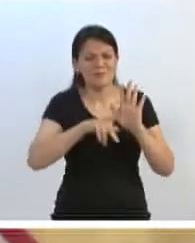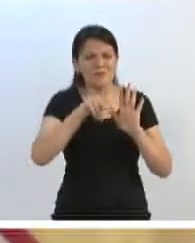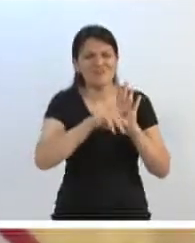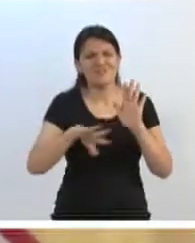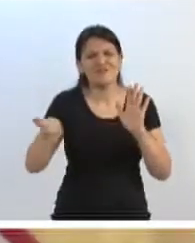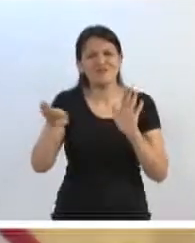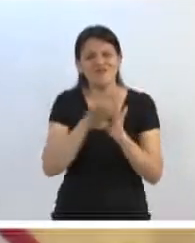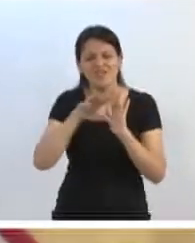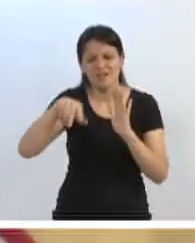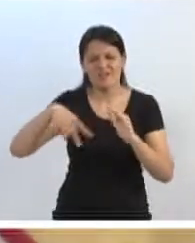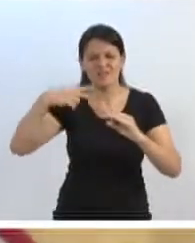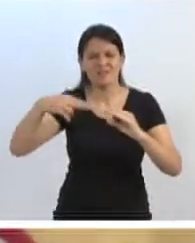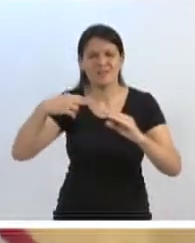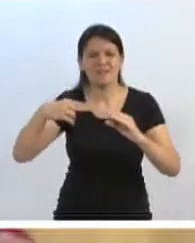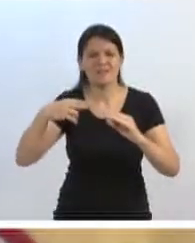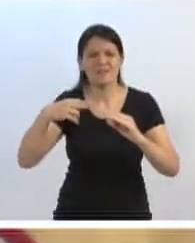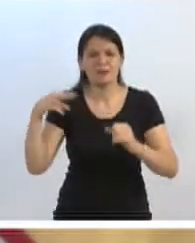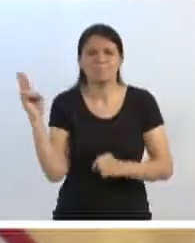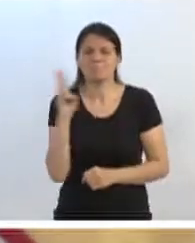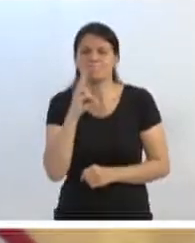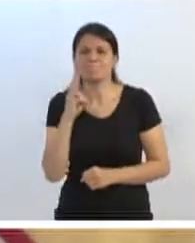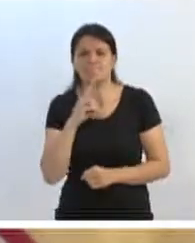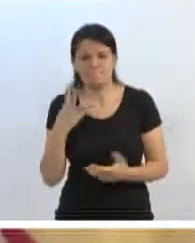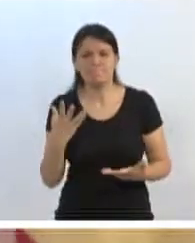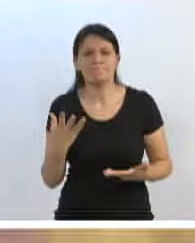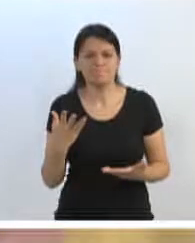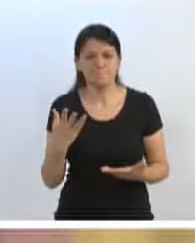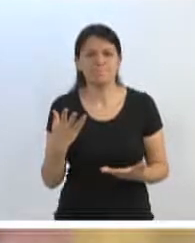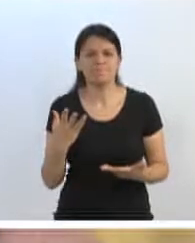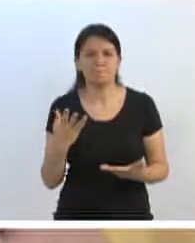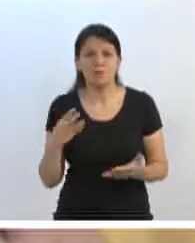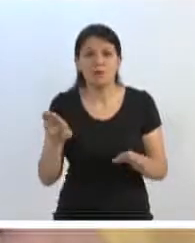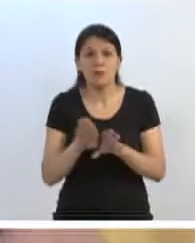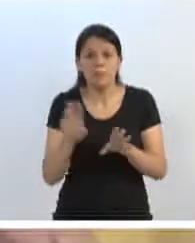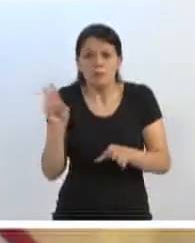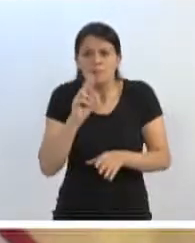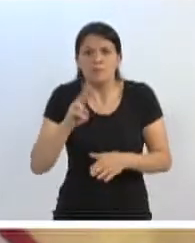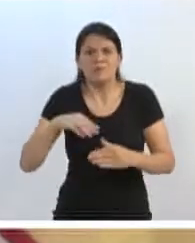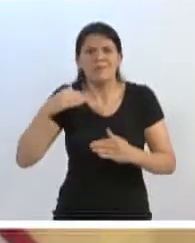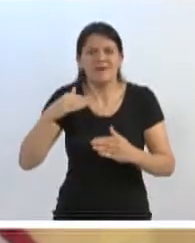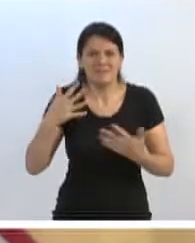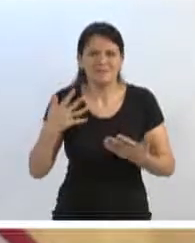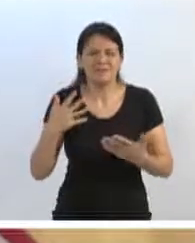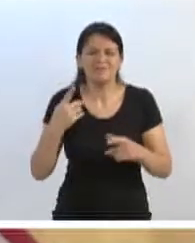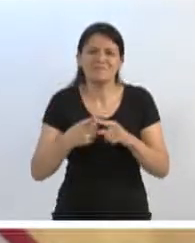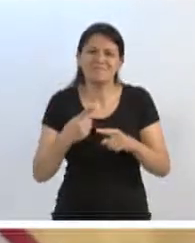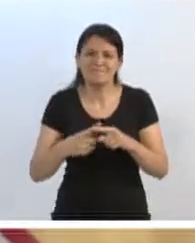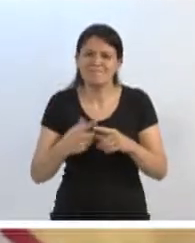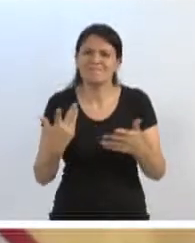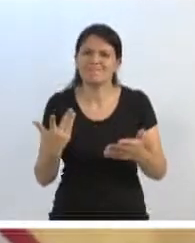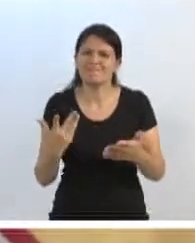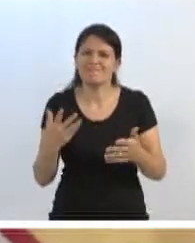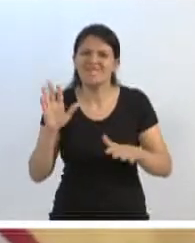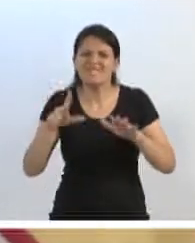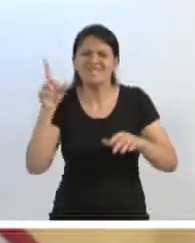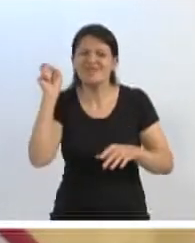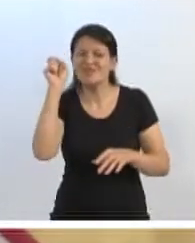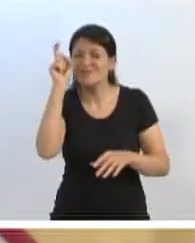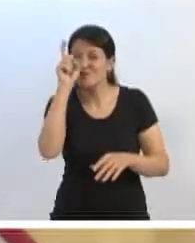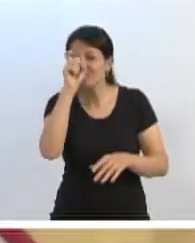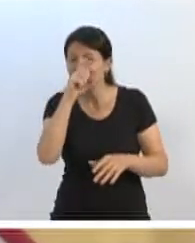aqui nessa casa em regime de urgência e urgência urgentíssima porque realmente acabam dificultando